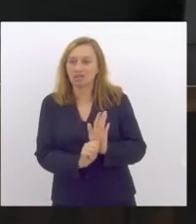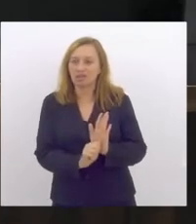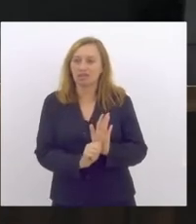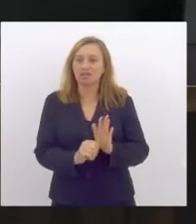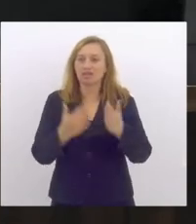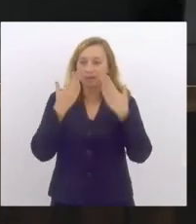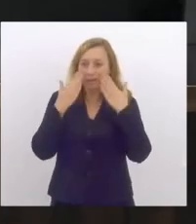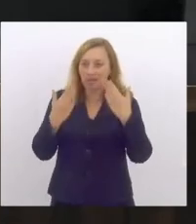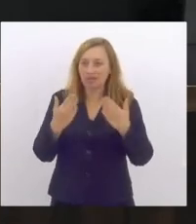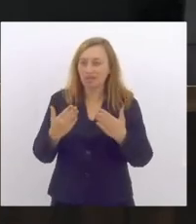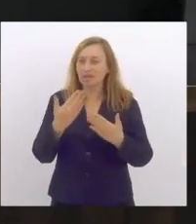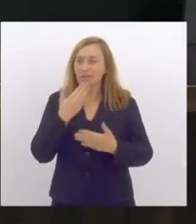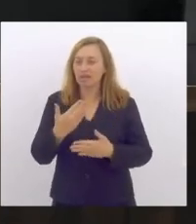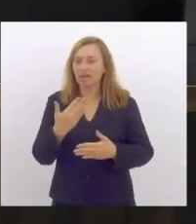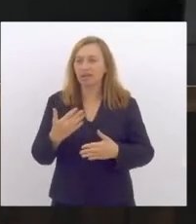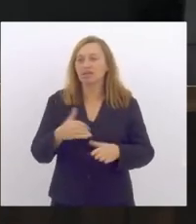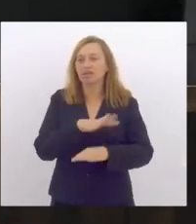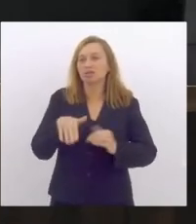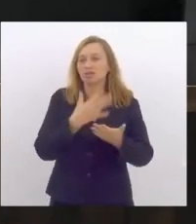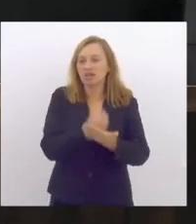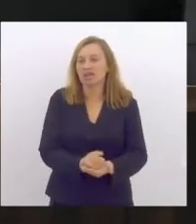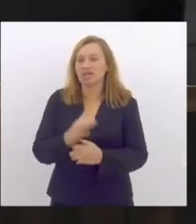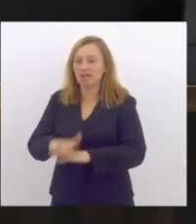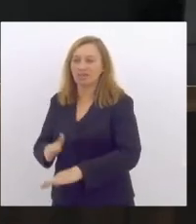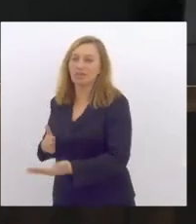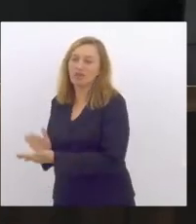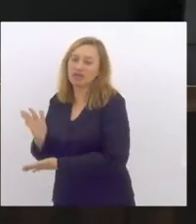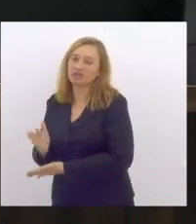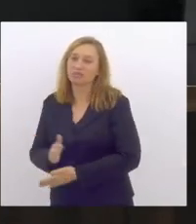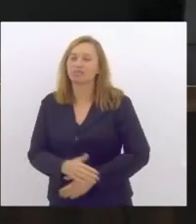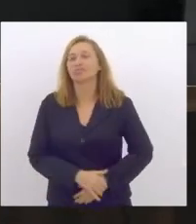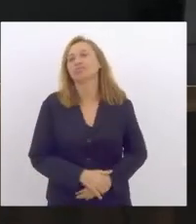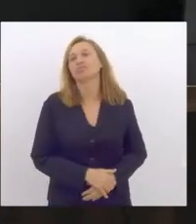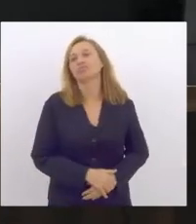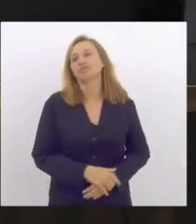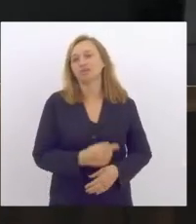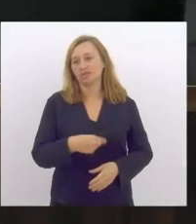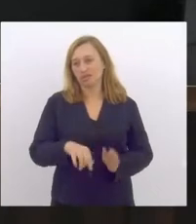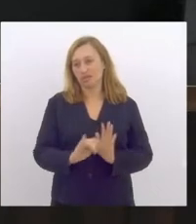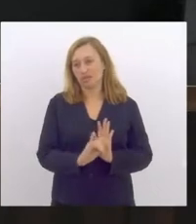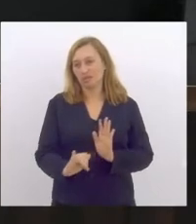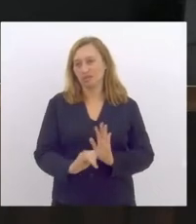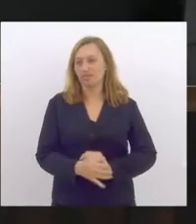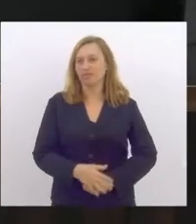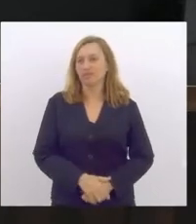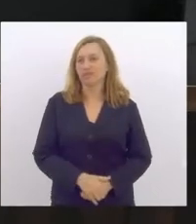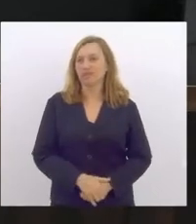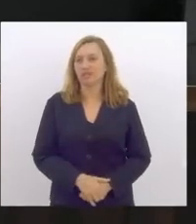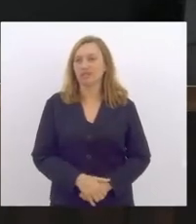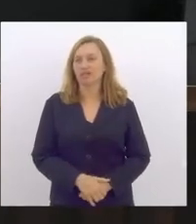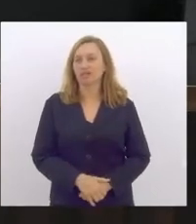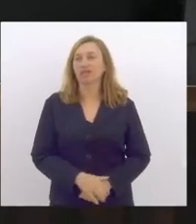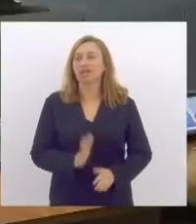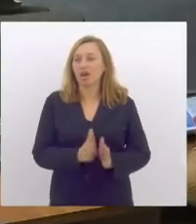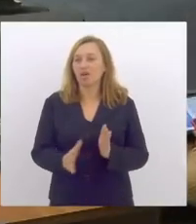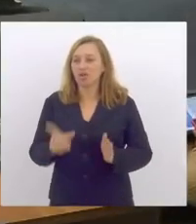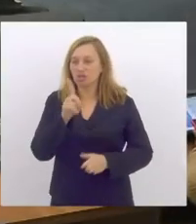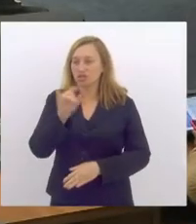a presidência defere. Senhores que aprovam, permaneçam como estão. Aprovado, vai a autógrafo. Incluído na ordem do dia.